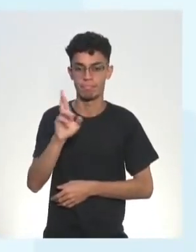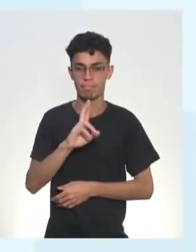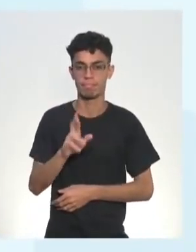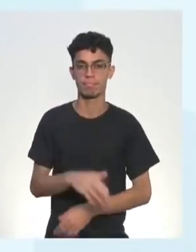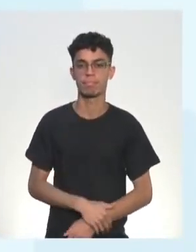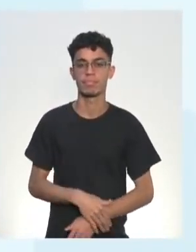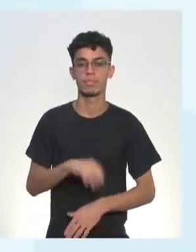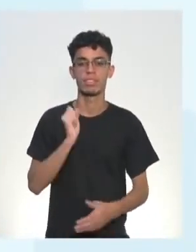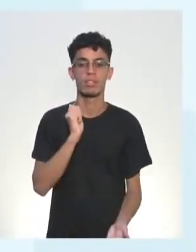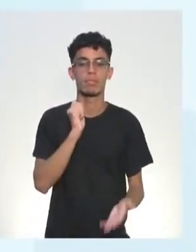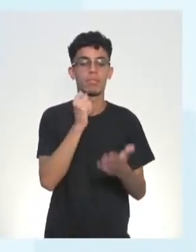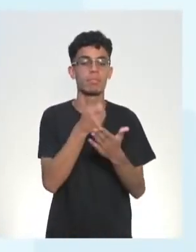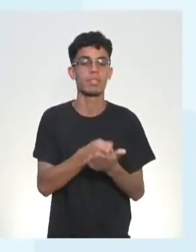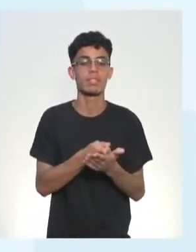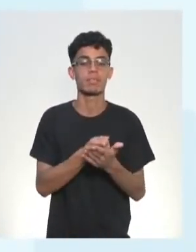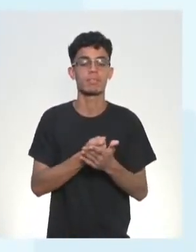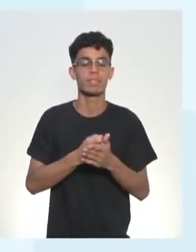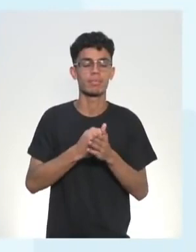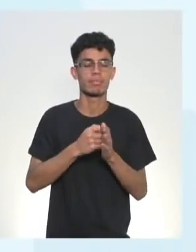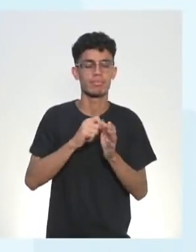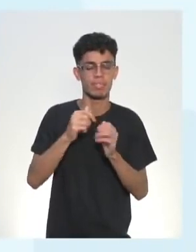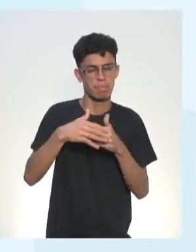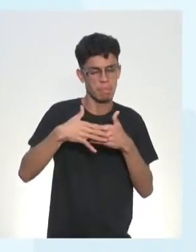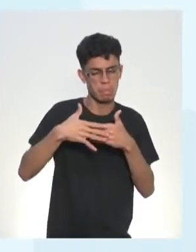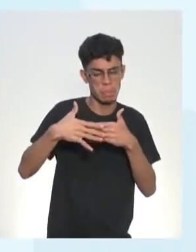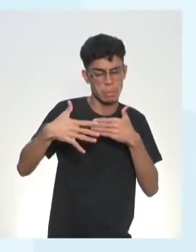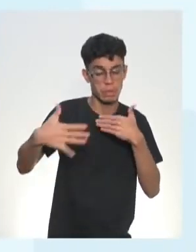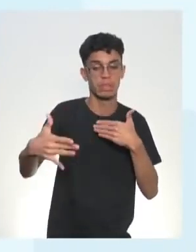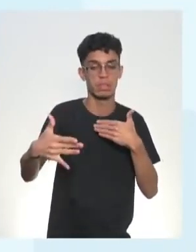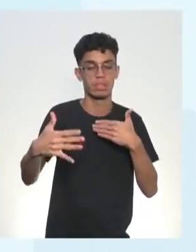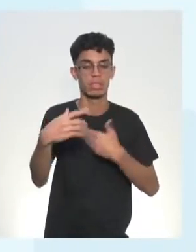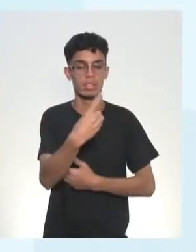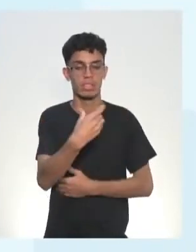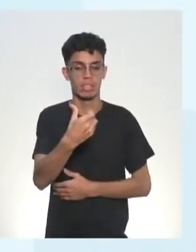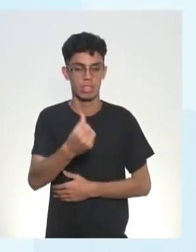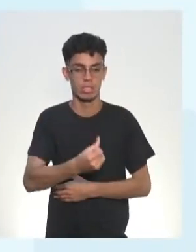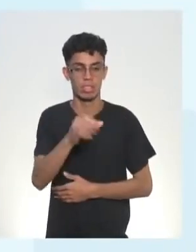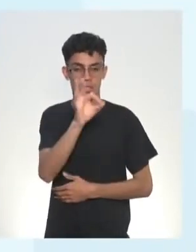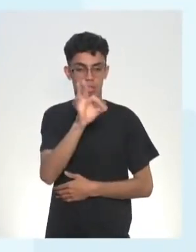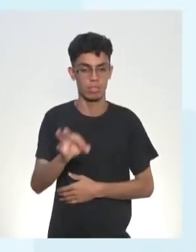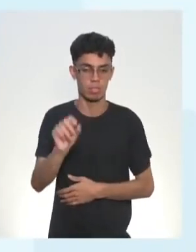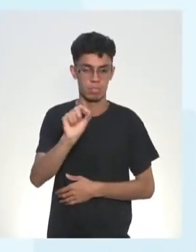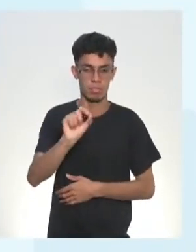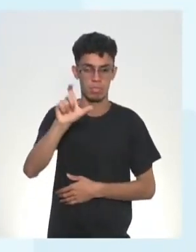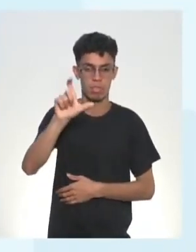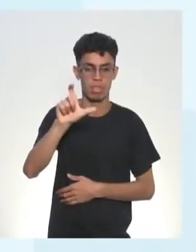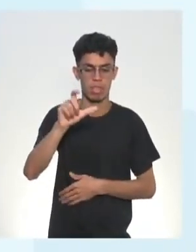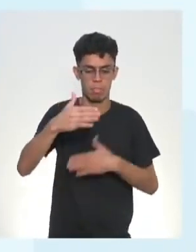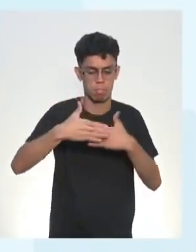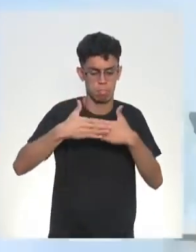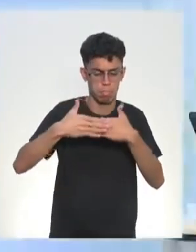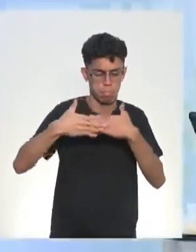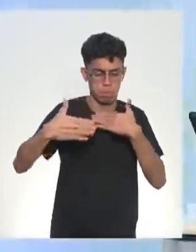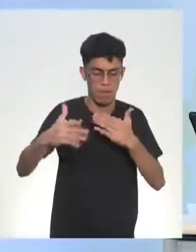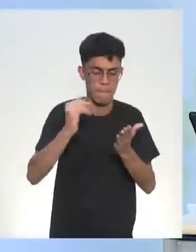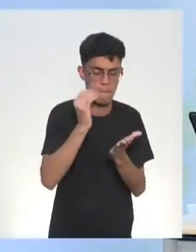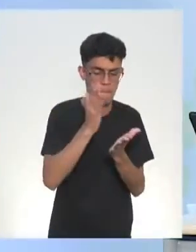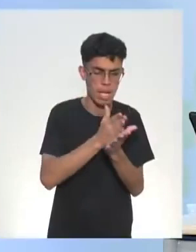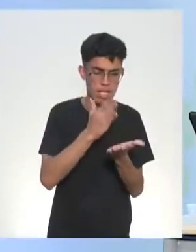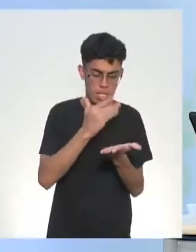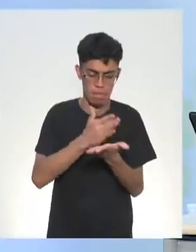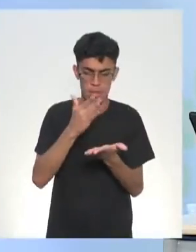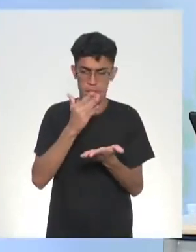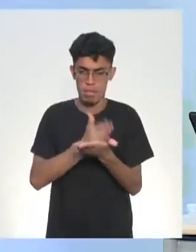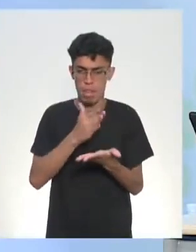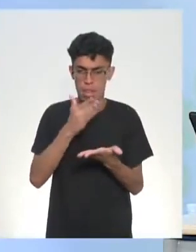R$ 6.000. Para pagamento a prazo, são acrescidos 16% de aumento. O que é pagamento a prazo? Quando ele vai pagar